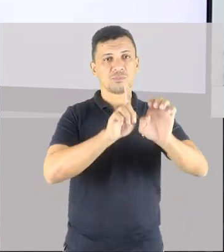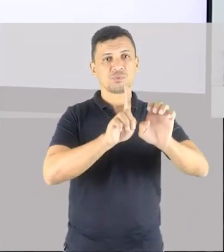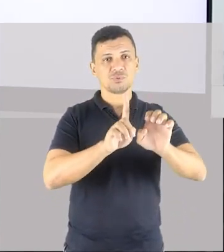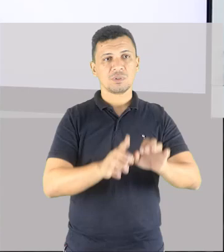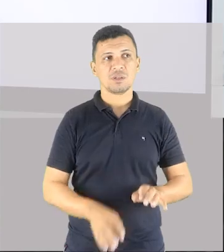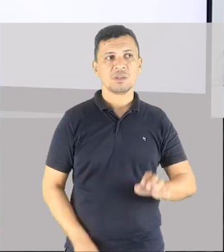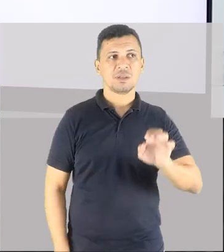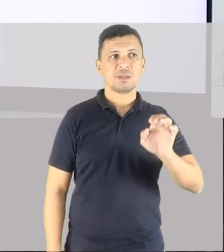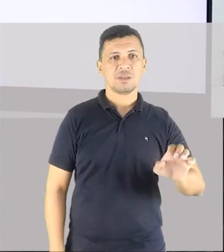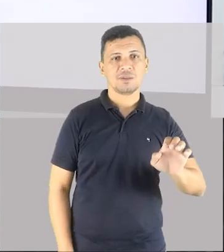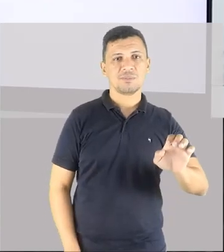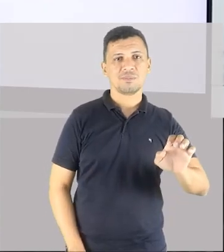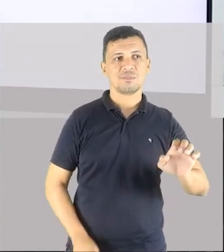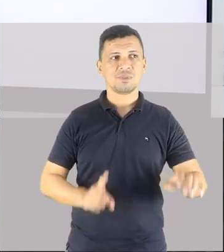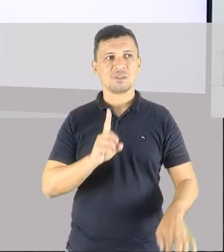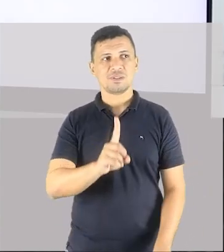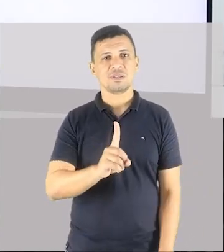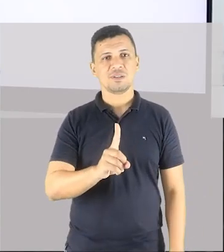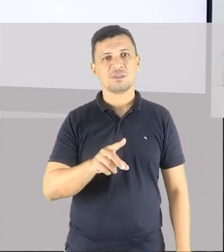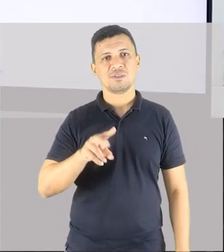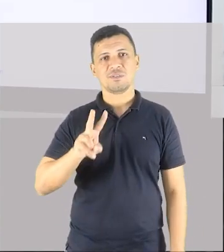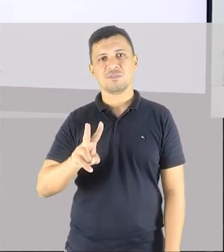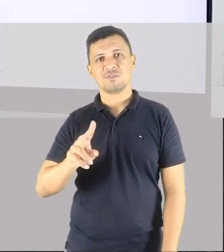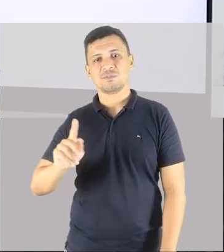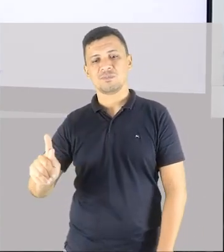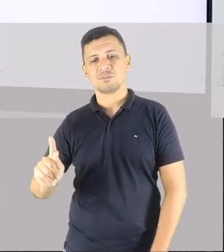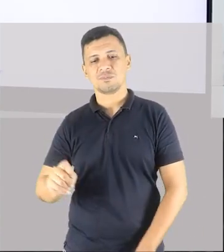devagar. Legal, vamos para frente.